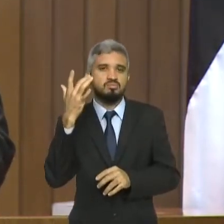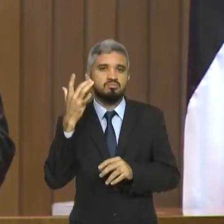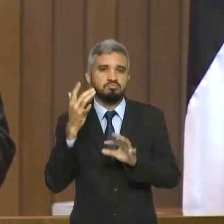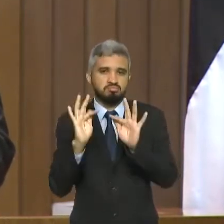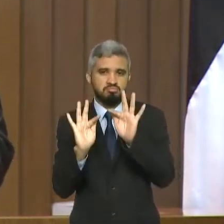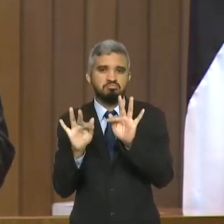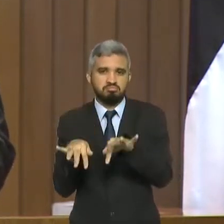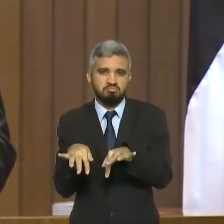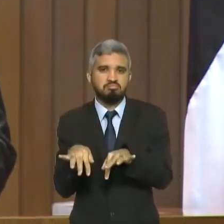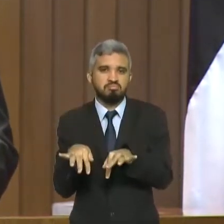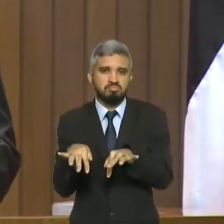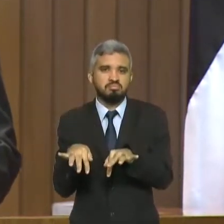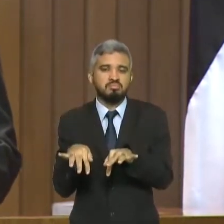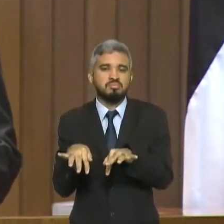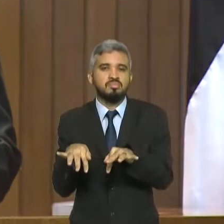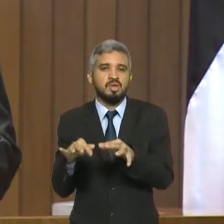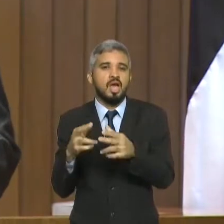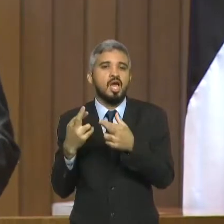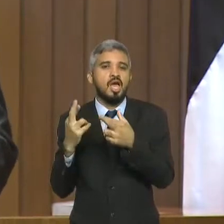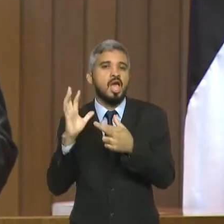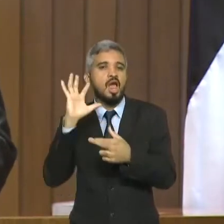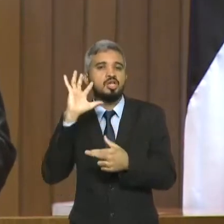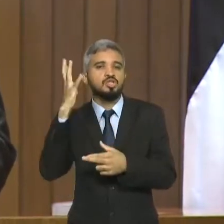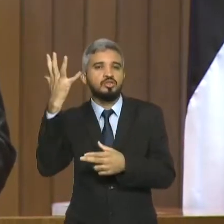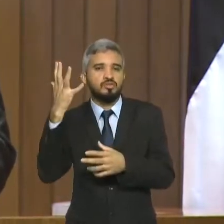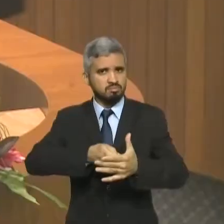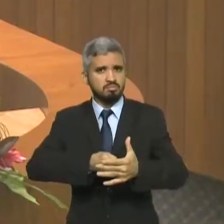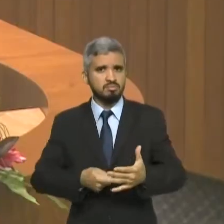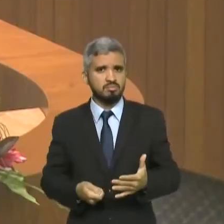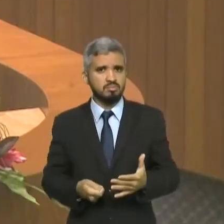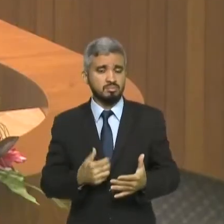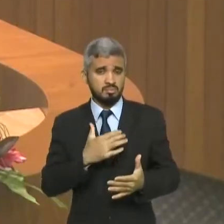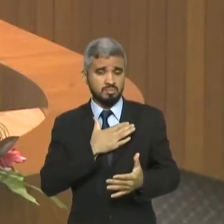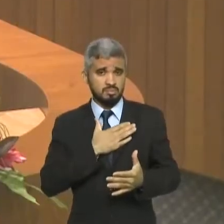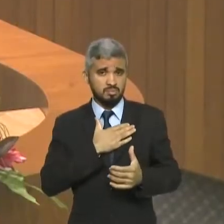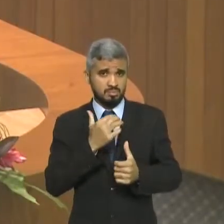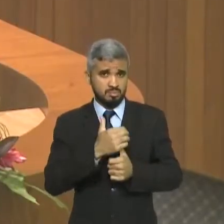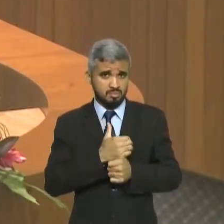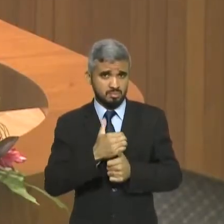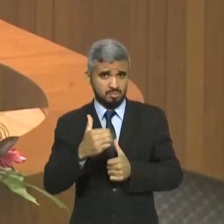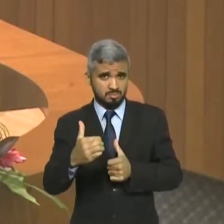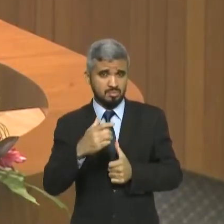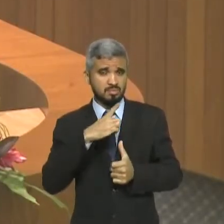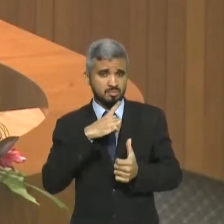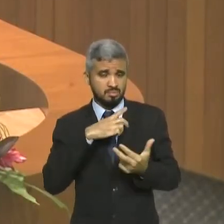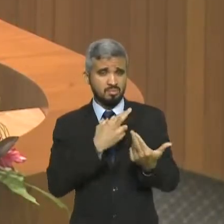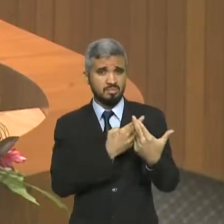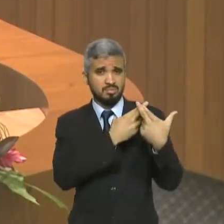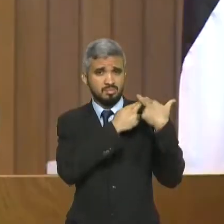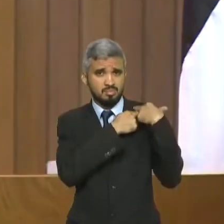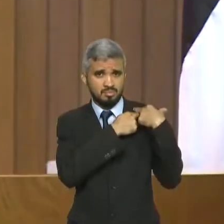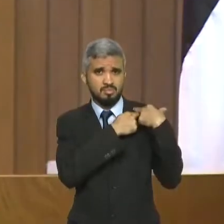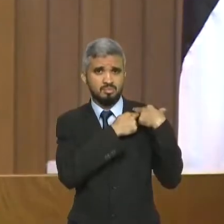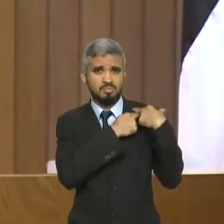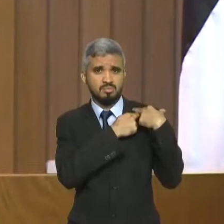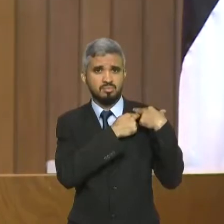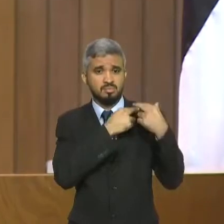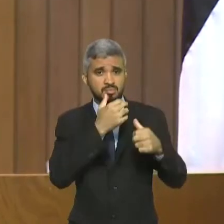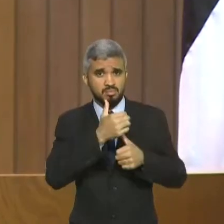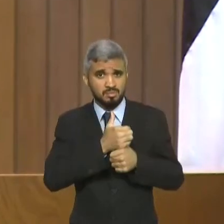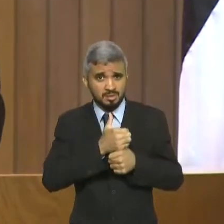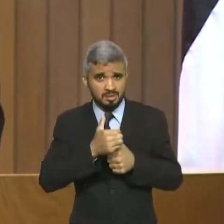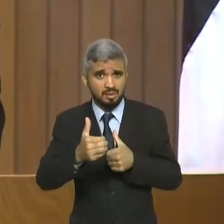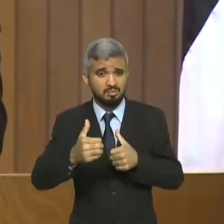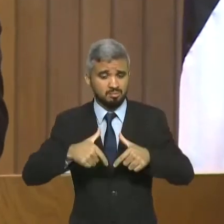seu problema oftalmológico resolvido, podendo enxergar melhor. Em seguida, o deputado Wellington Lucusso subiu à tribuna e fez críticas